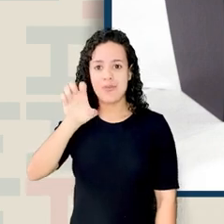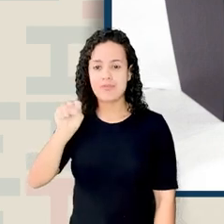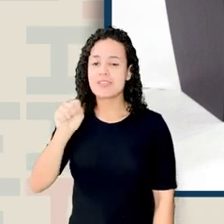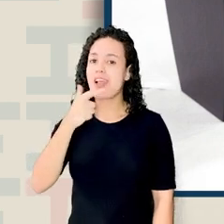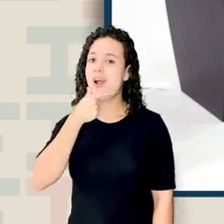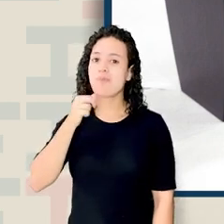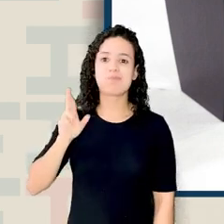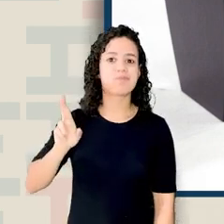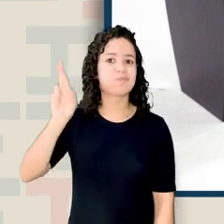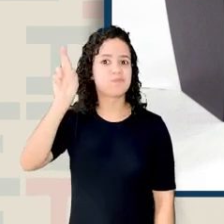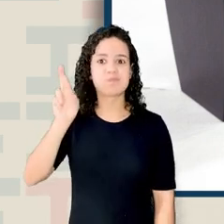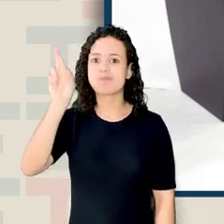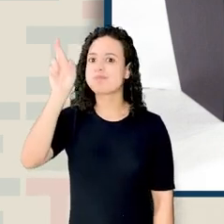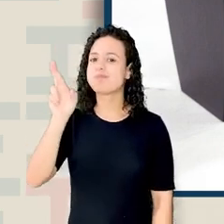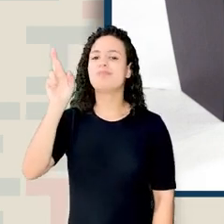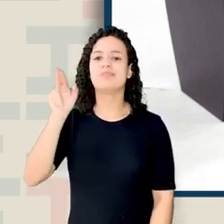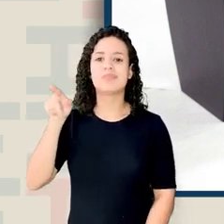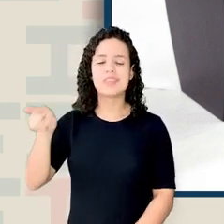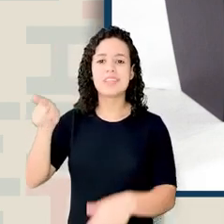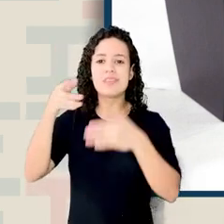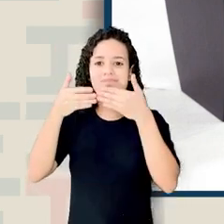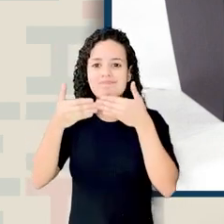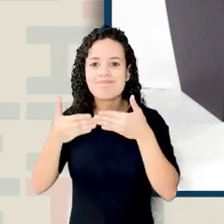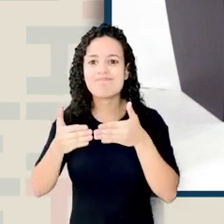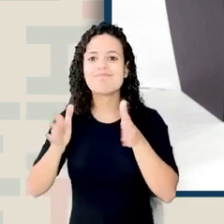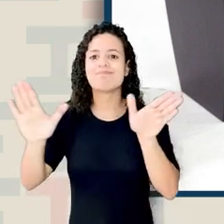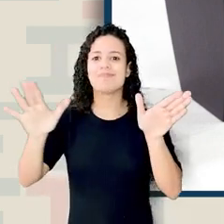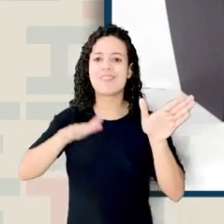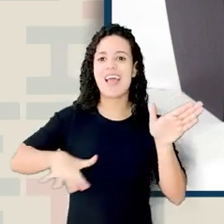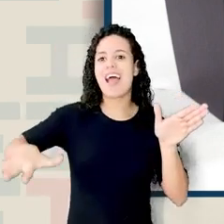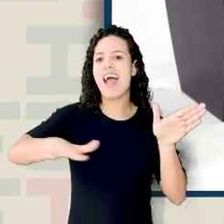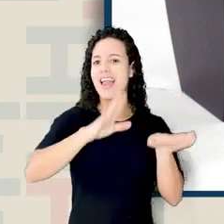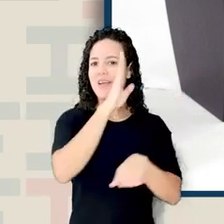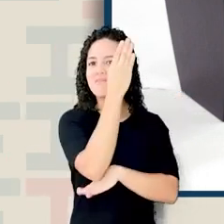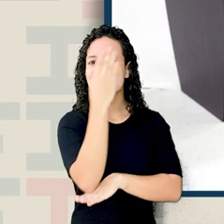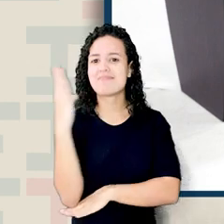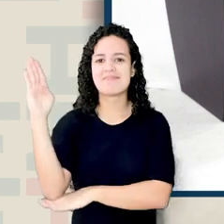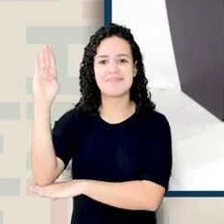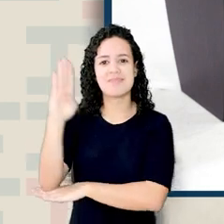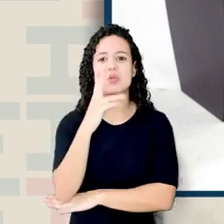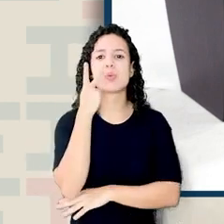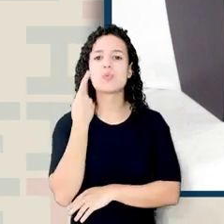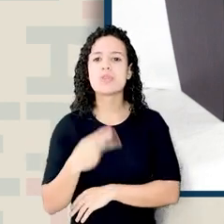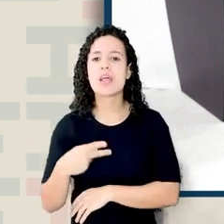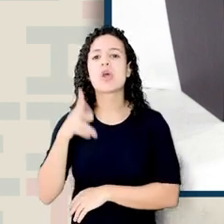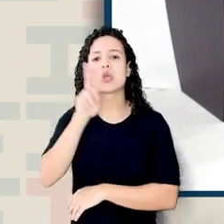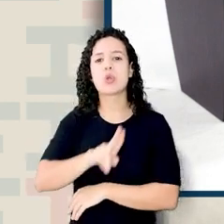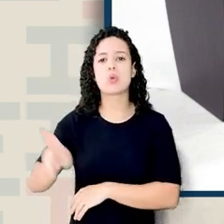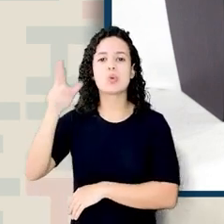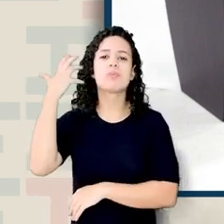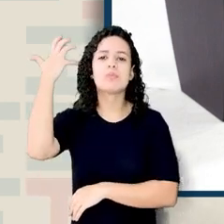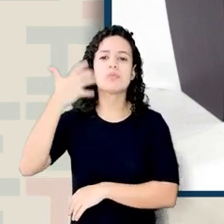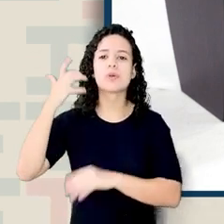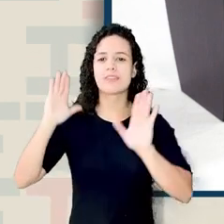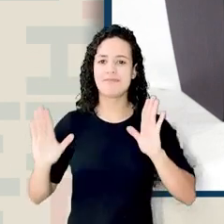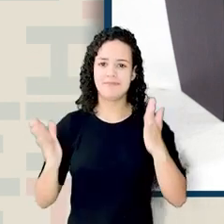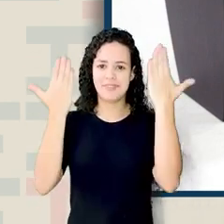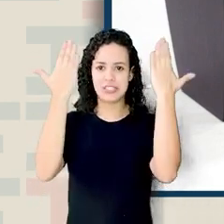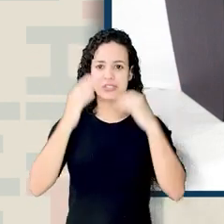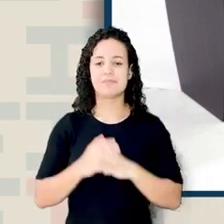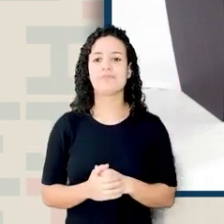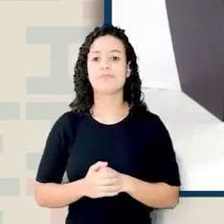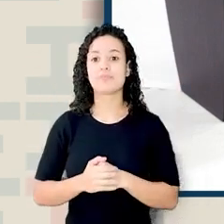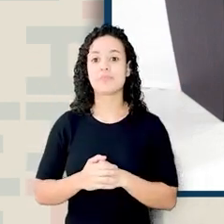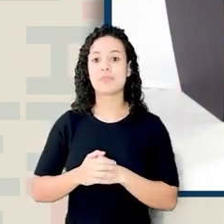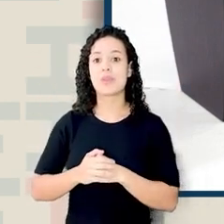protagonistas que abre o nosso caminho do maracatu cearense, nessa perspectiva de toque de festividade.